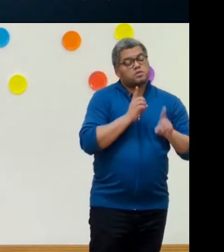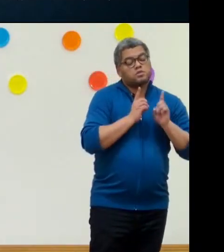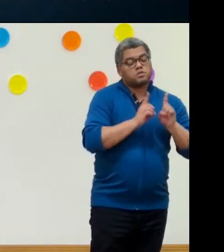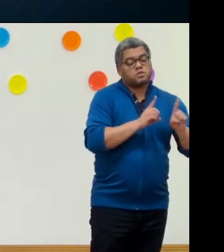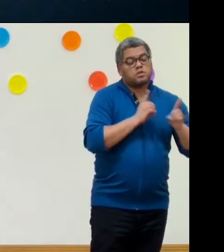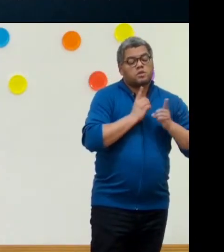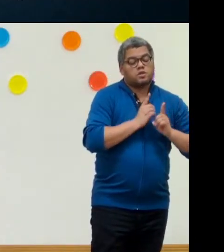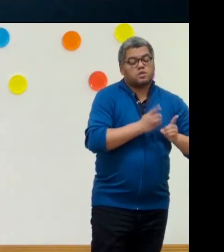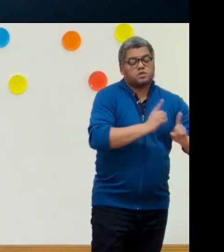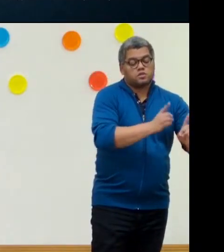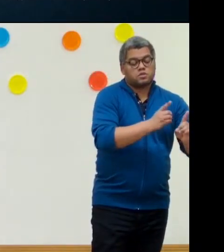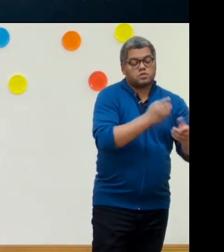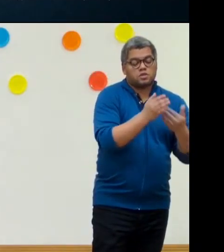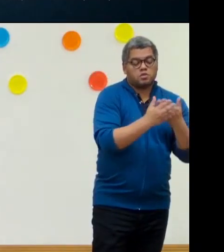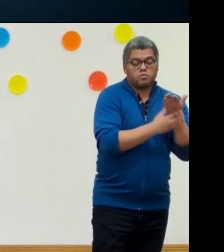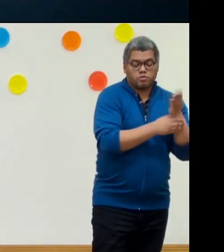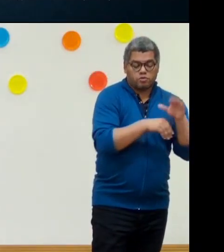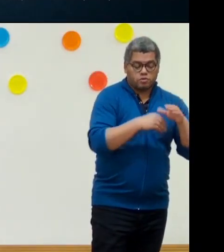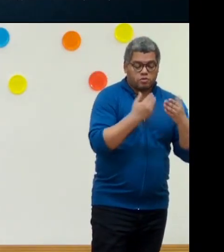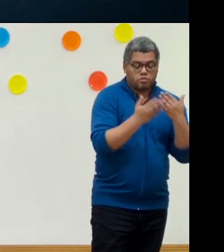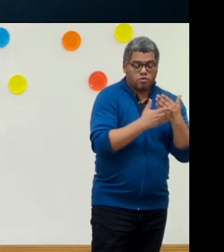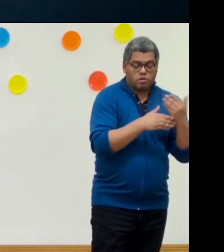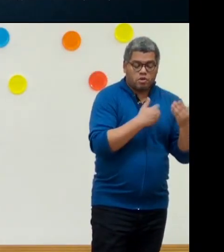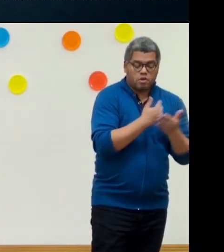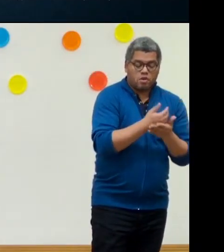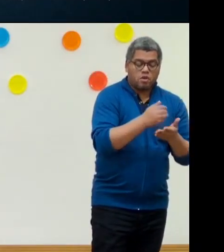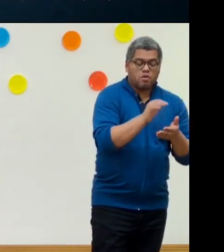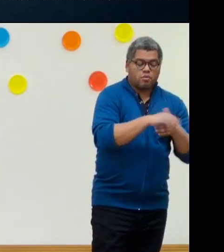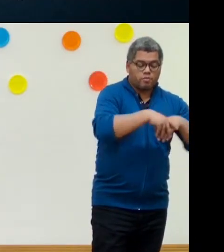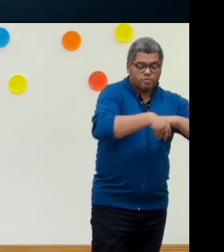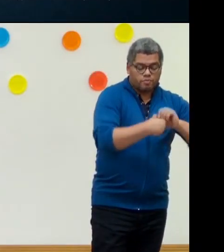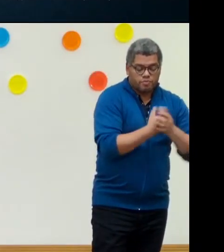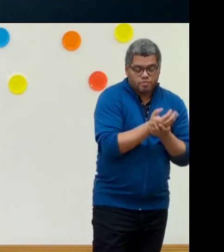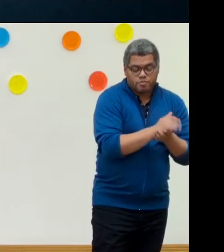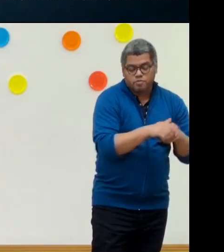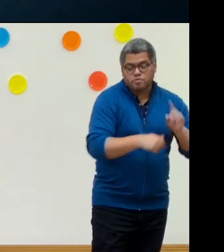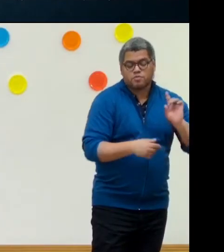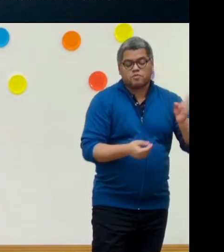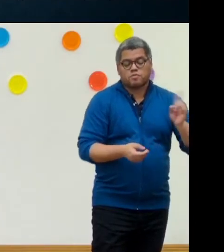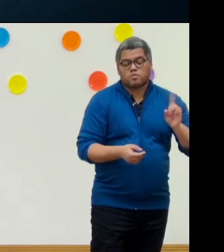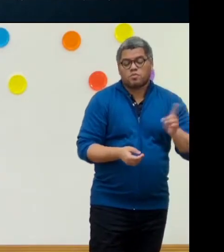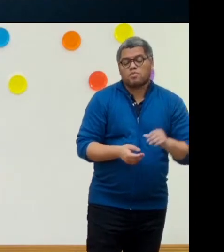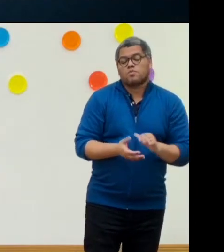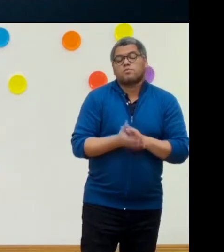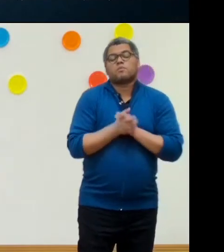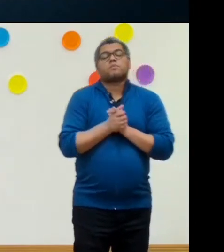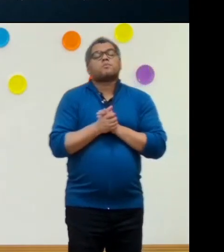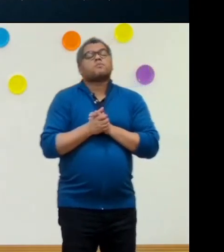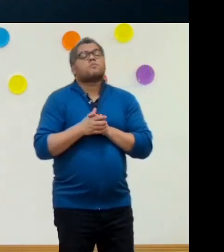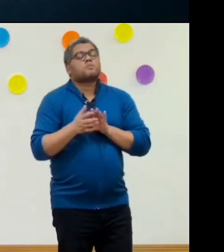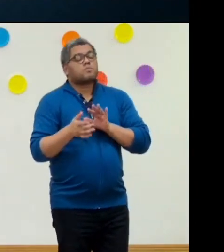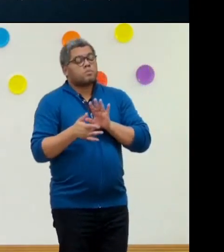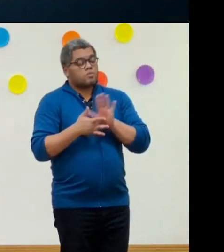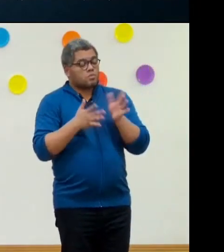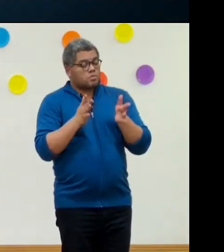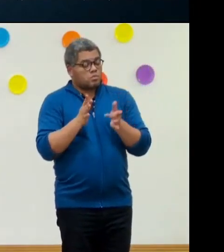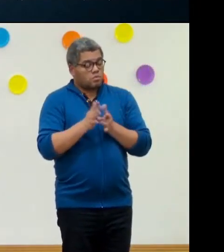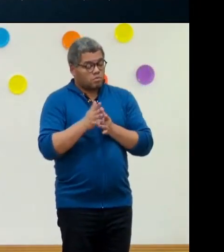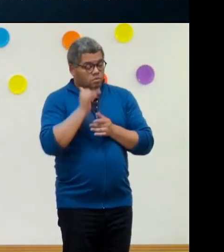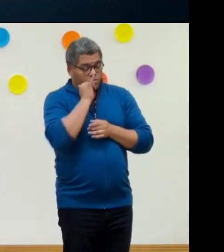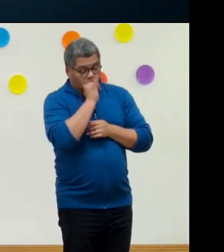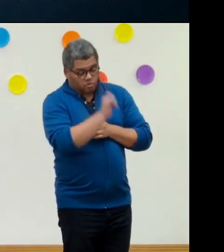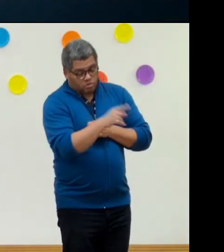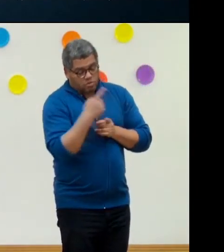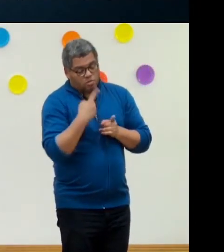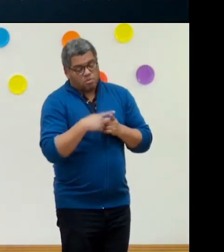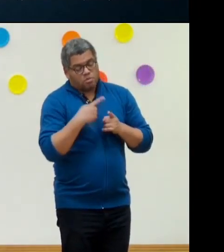Ato externo. Aí Jesus fala assim, Marcos 7, 21. Porque de dentro, do